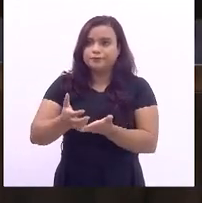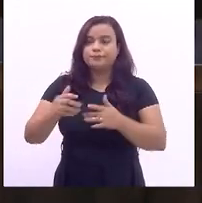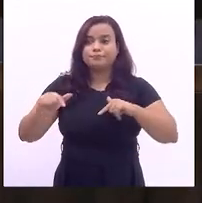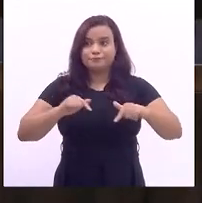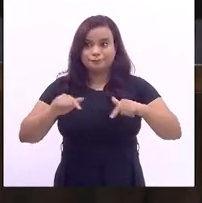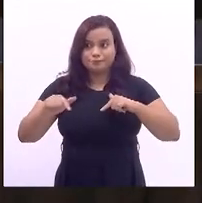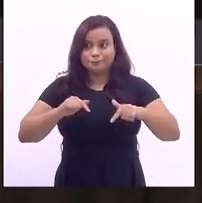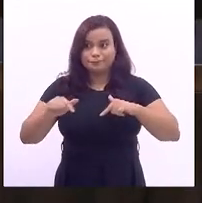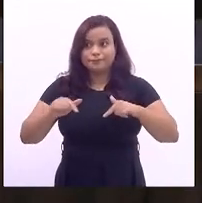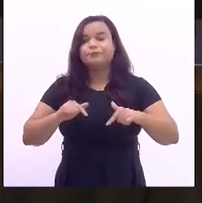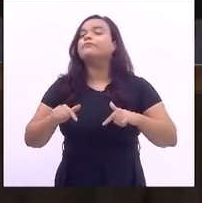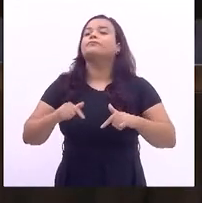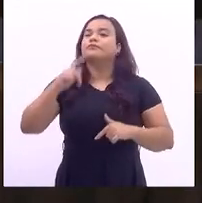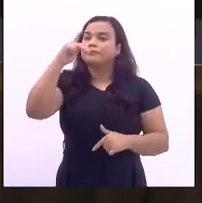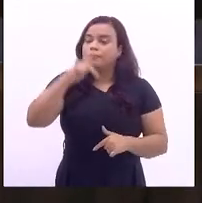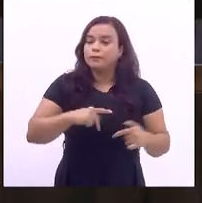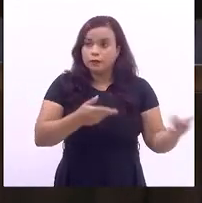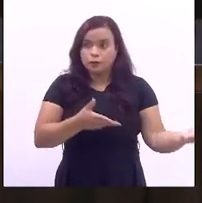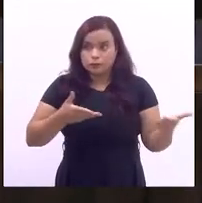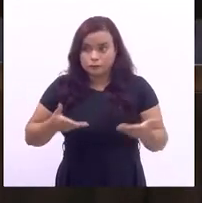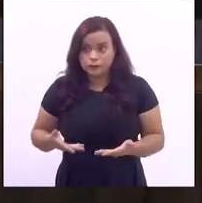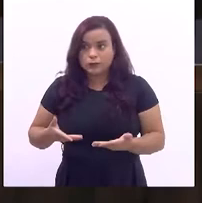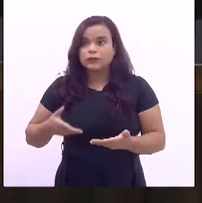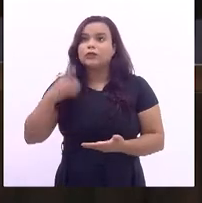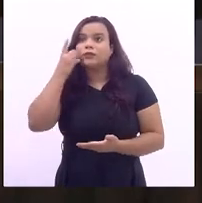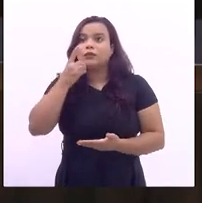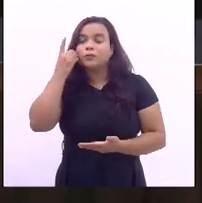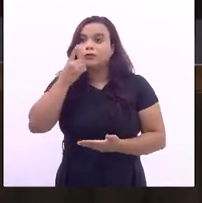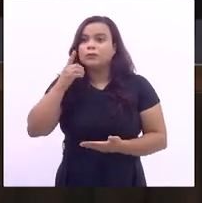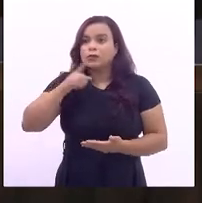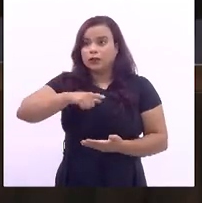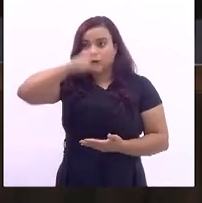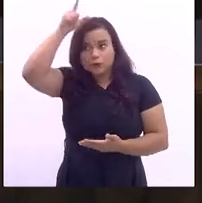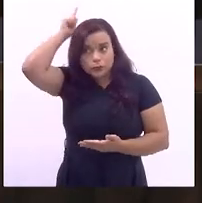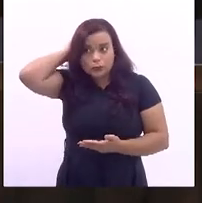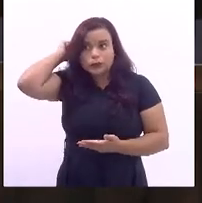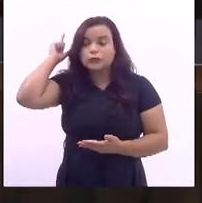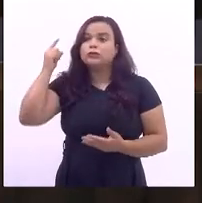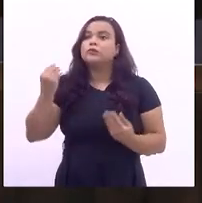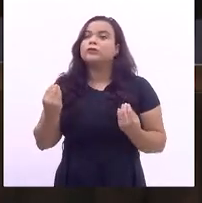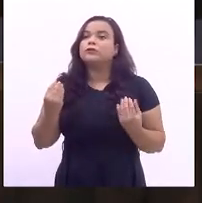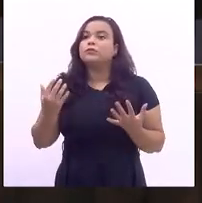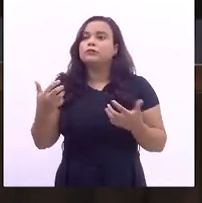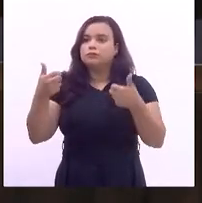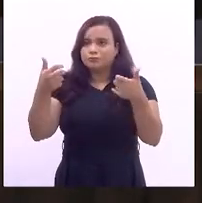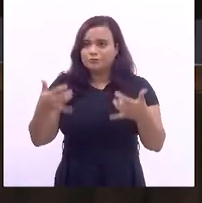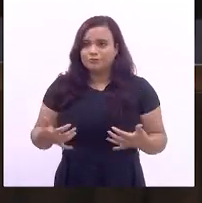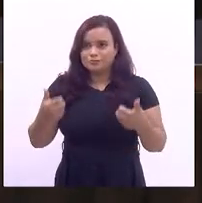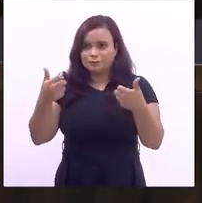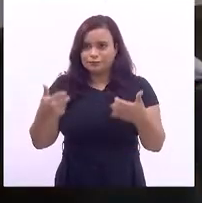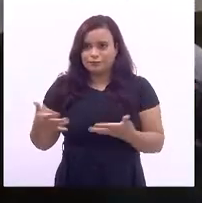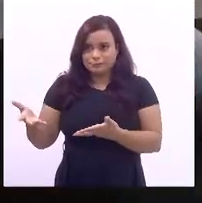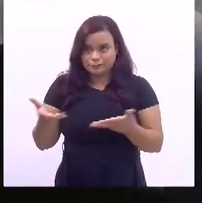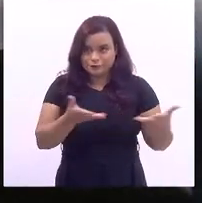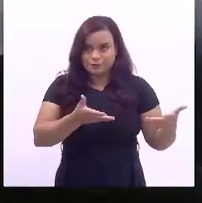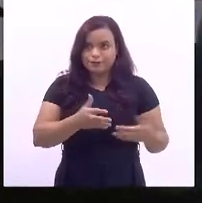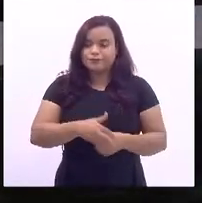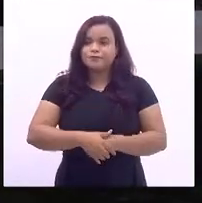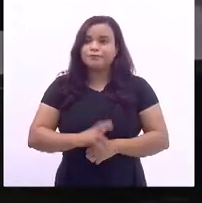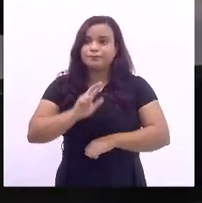inicial a presidência convida o Nobre Deputado Luiz Paulo para fazer uso da palavra